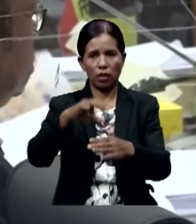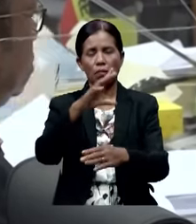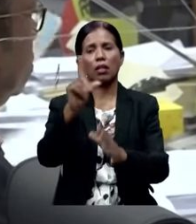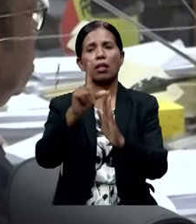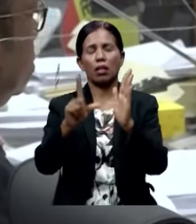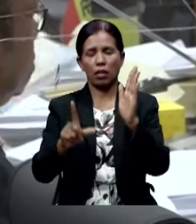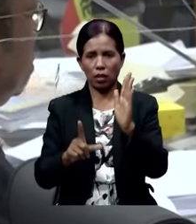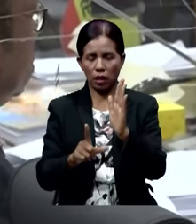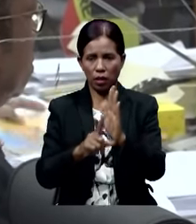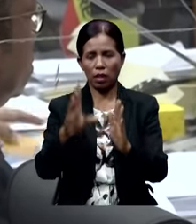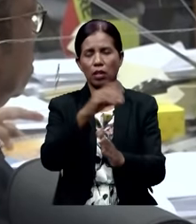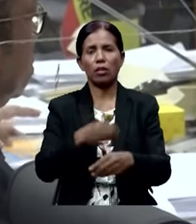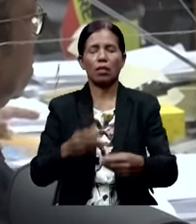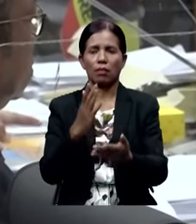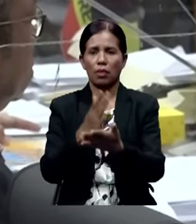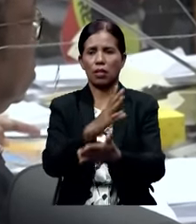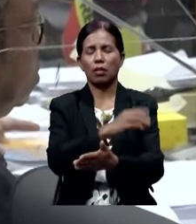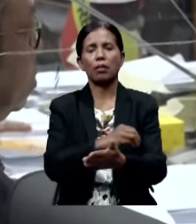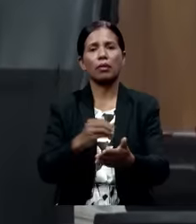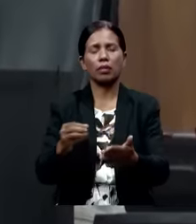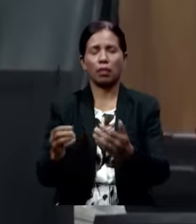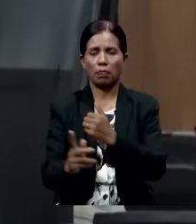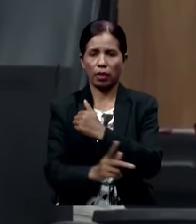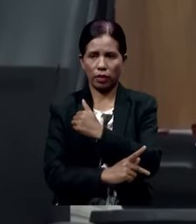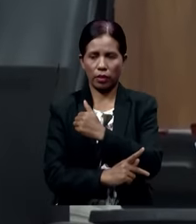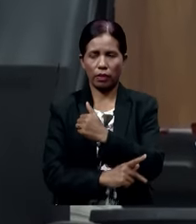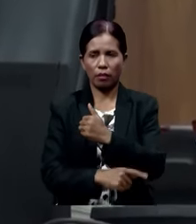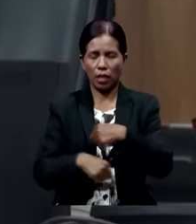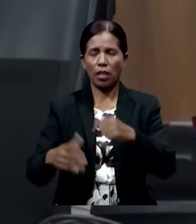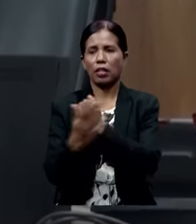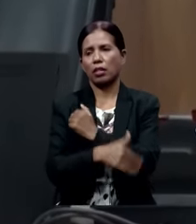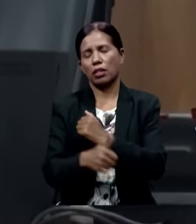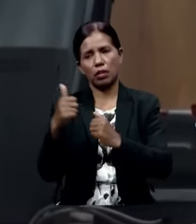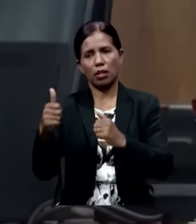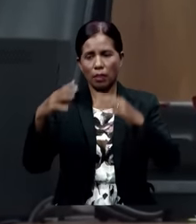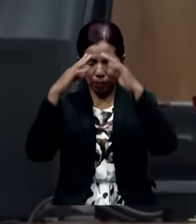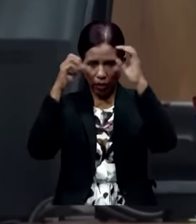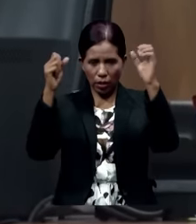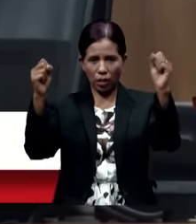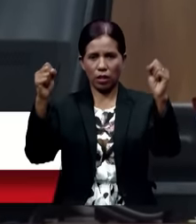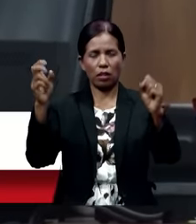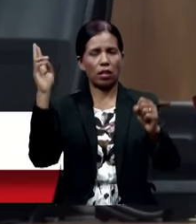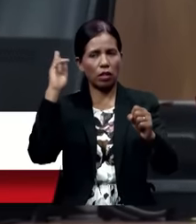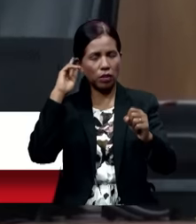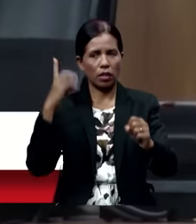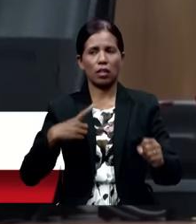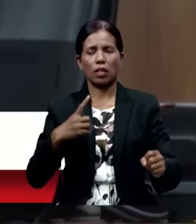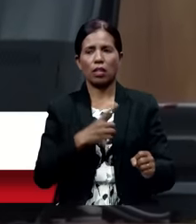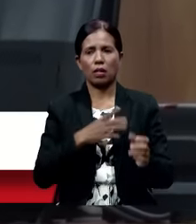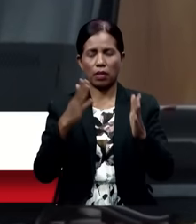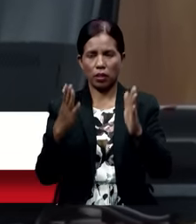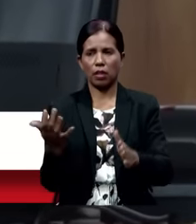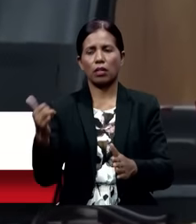lei indulto, na comutação pena. Barrai Liur, presidente Calerona, seu deputado